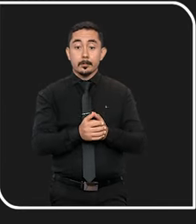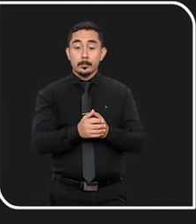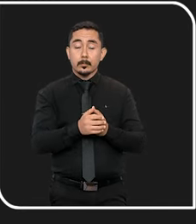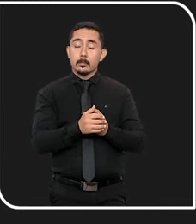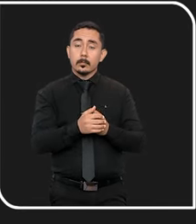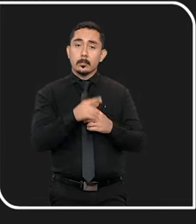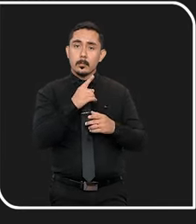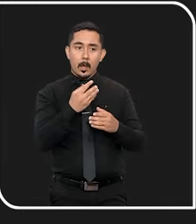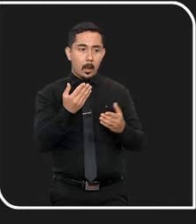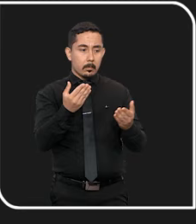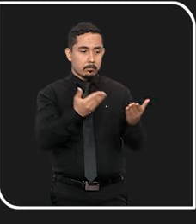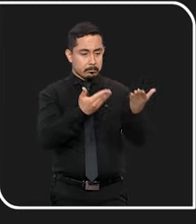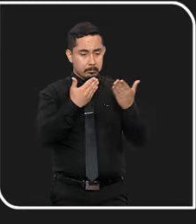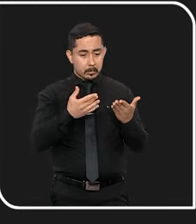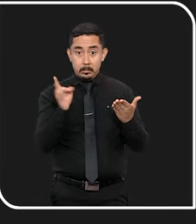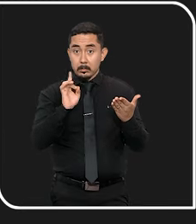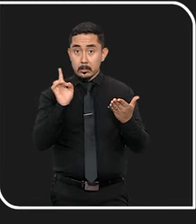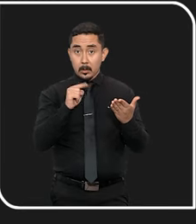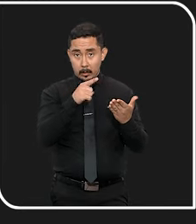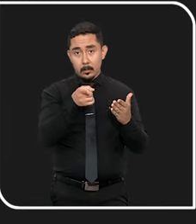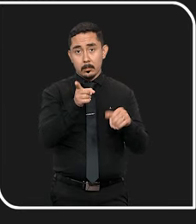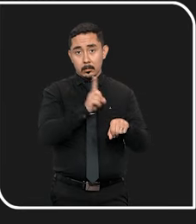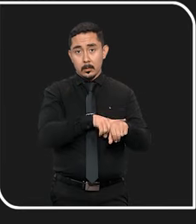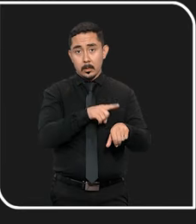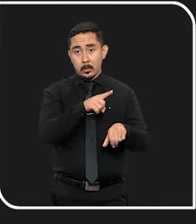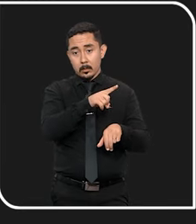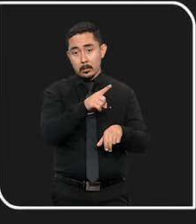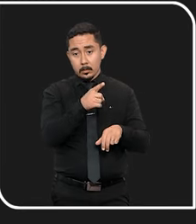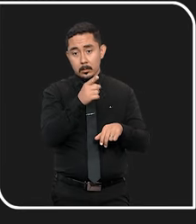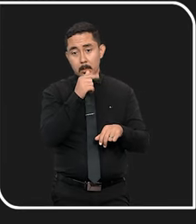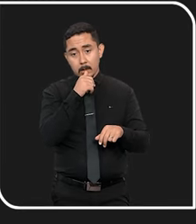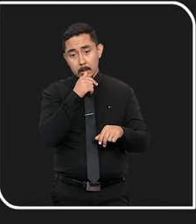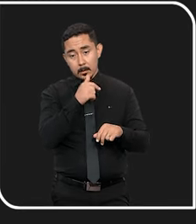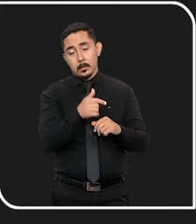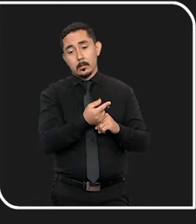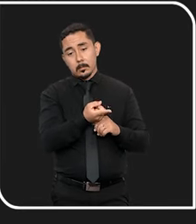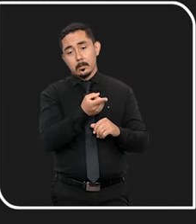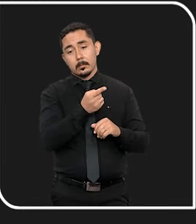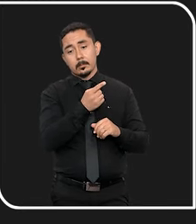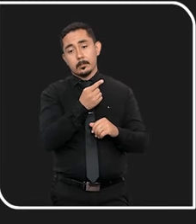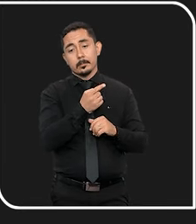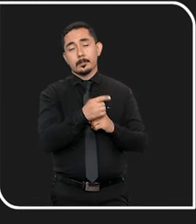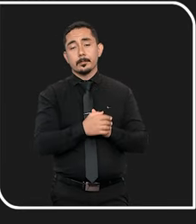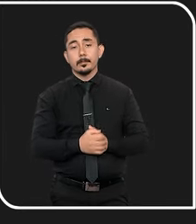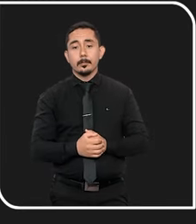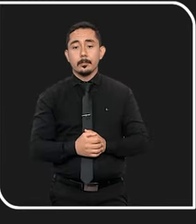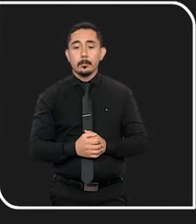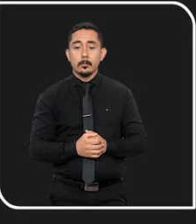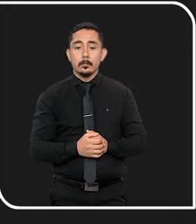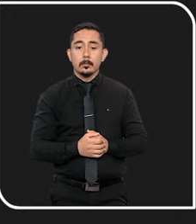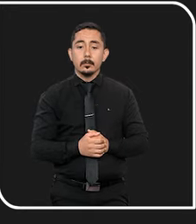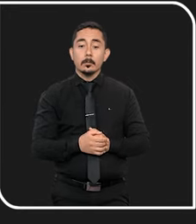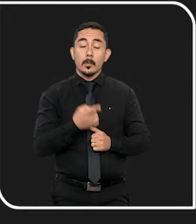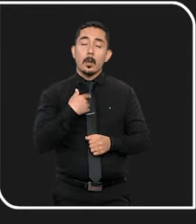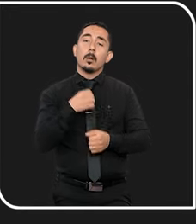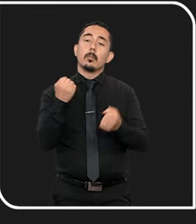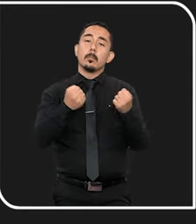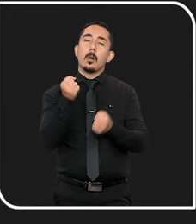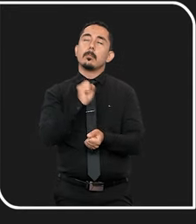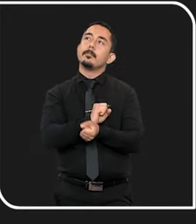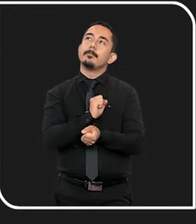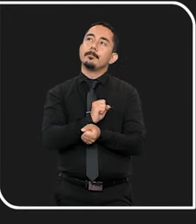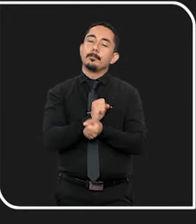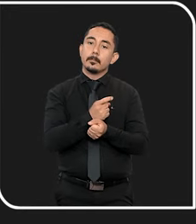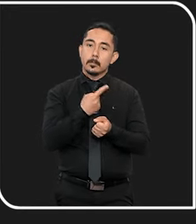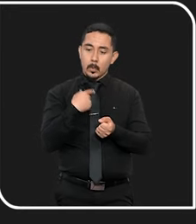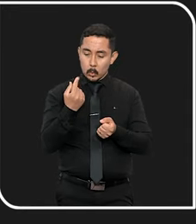sinal assim e ela não me ofereceu ela estava naquele momento dando água pro filho né no no sinal lá e eu tava